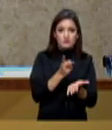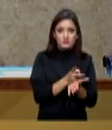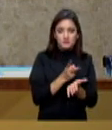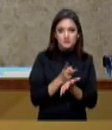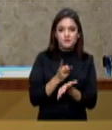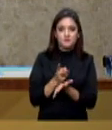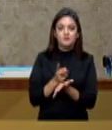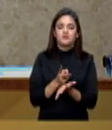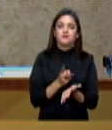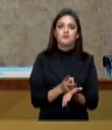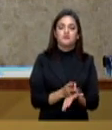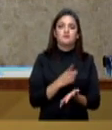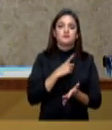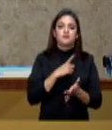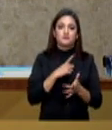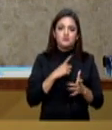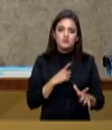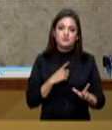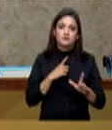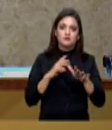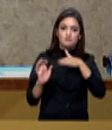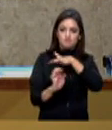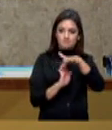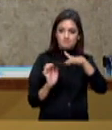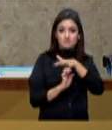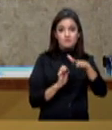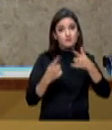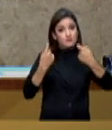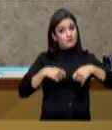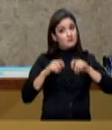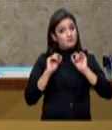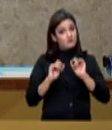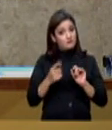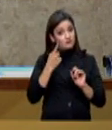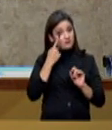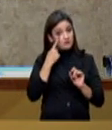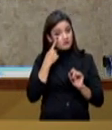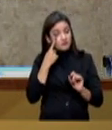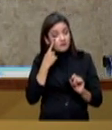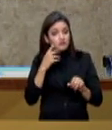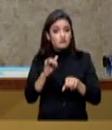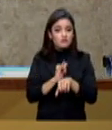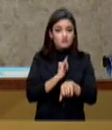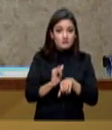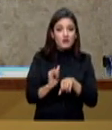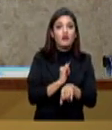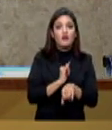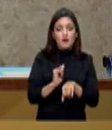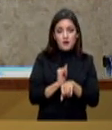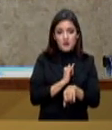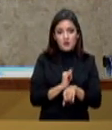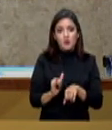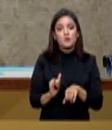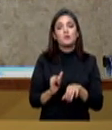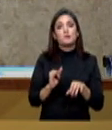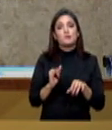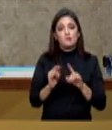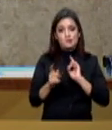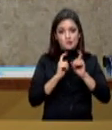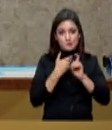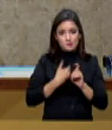mercados está condicionada as medidas para privatização desses dentes da administração pública indireta